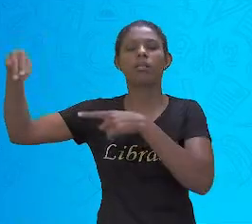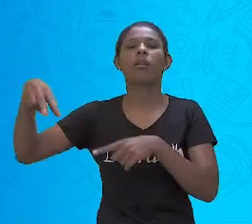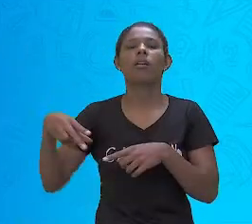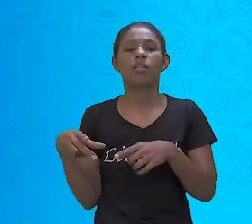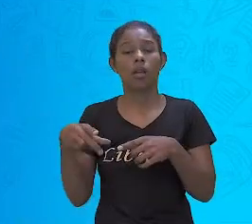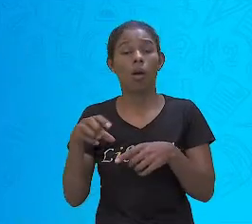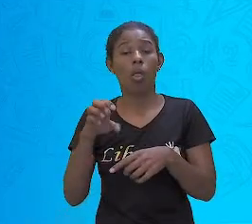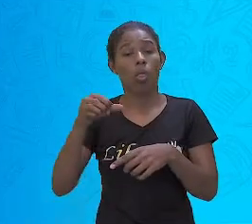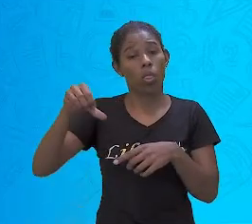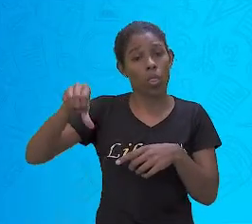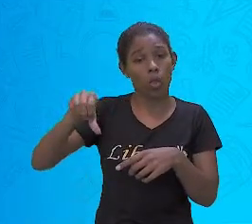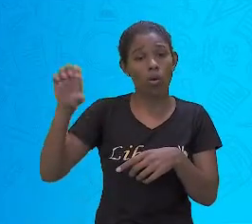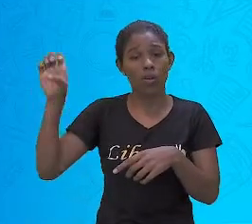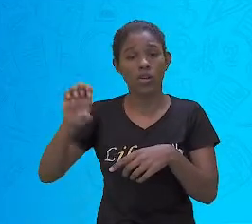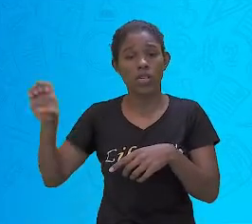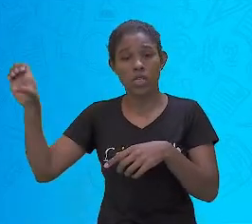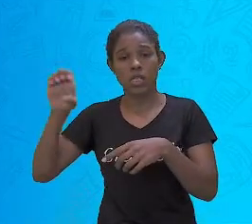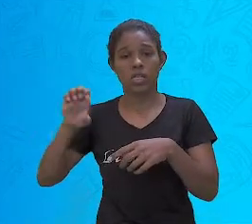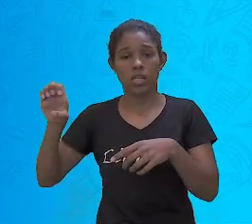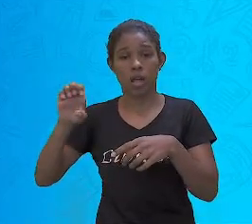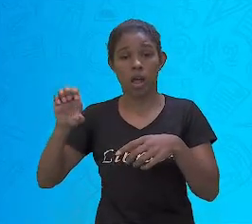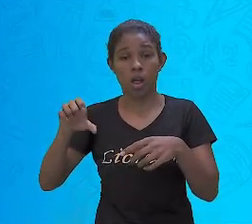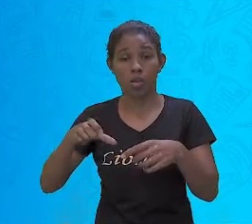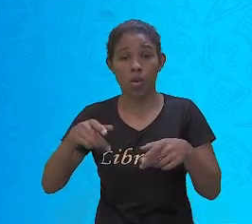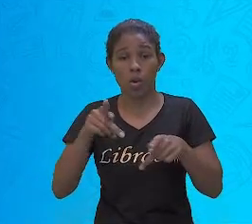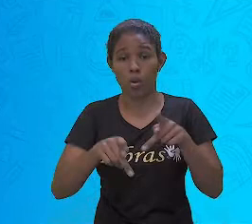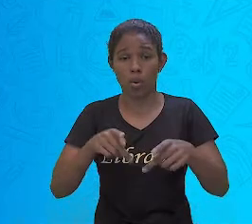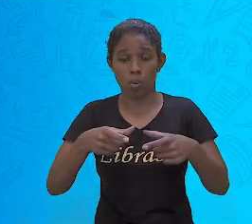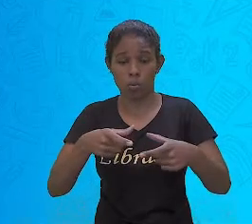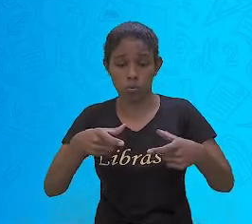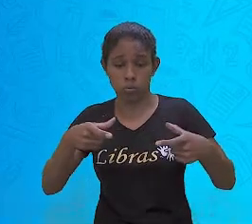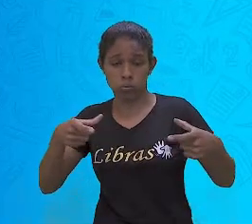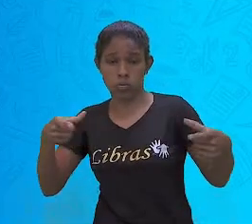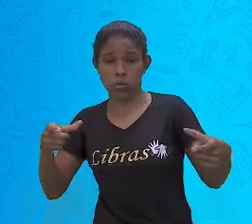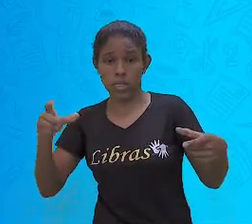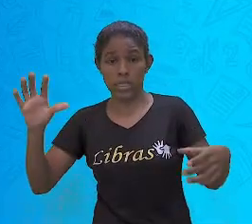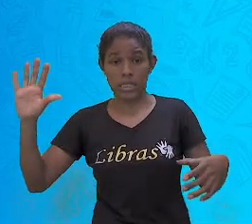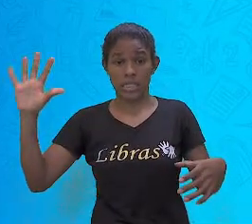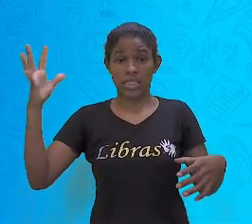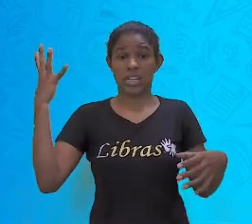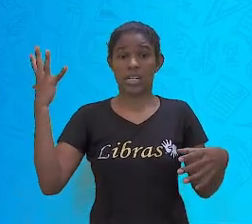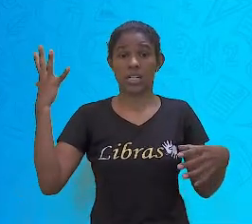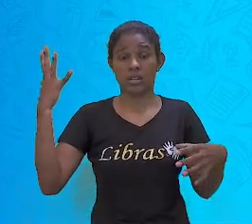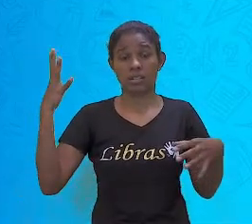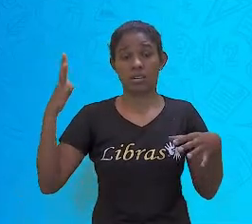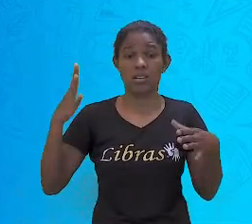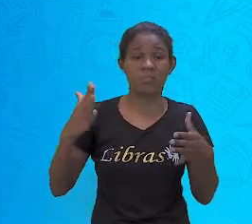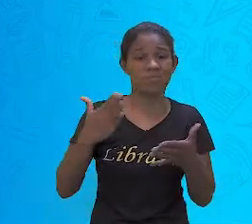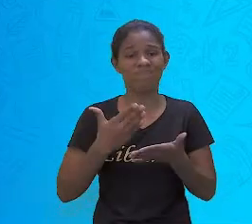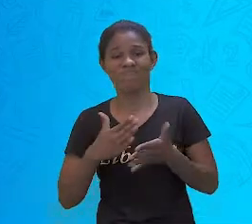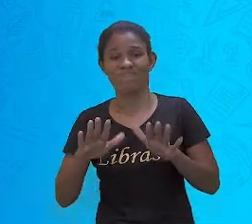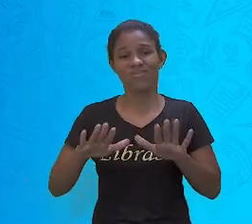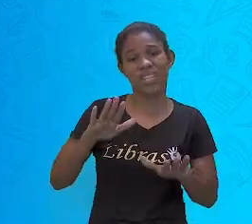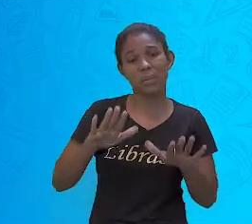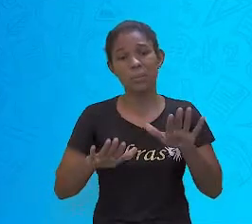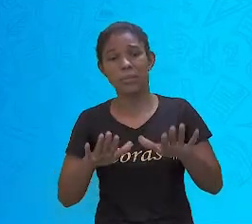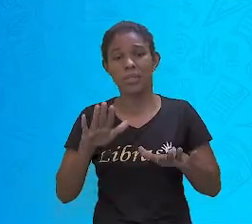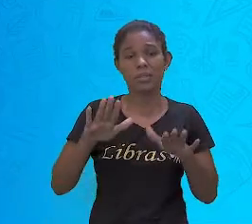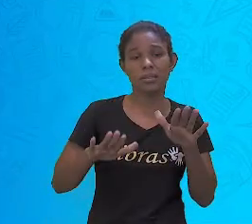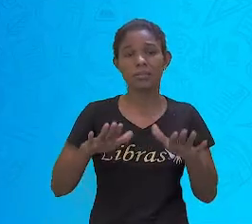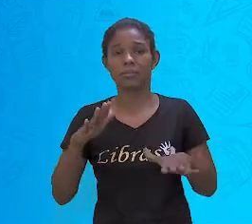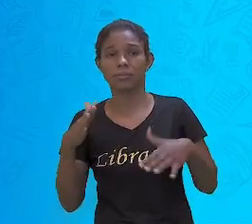maior número de habitantes. O clima varia de acordo com a localização, sendo úmido nas partes oriental e ocidental